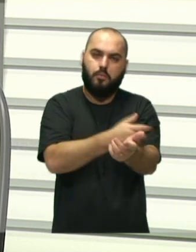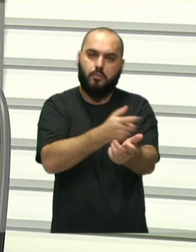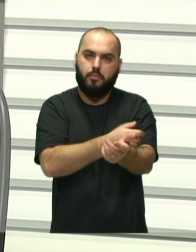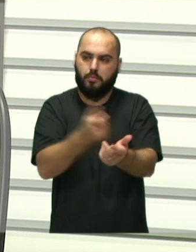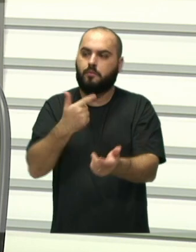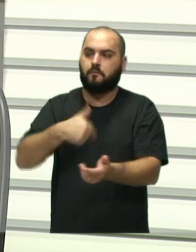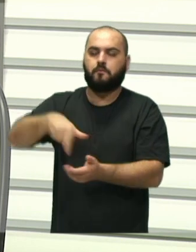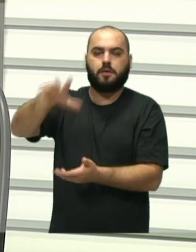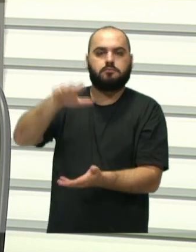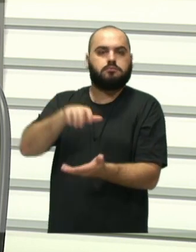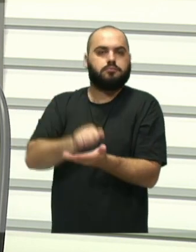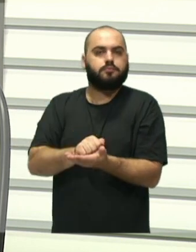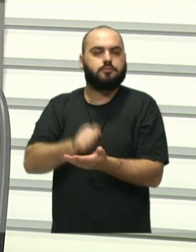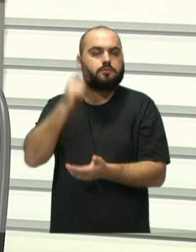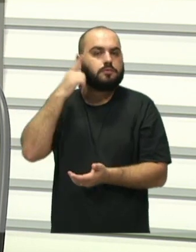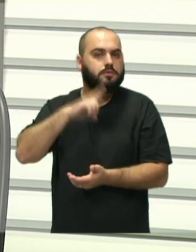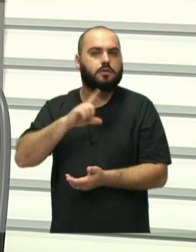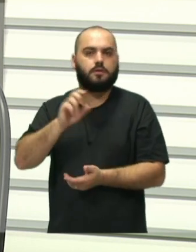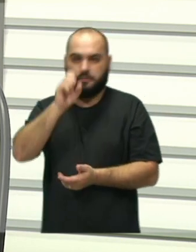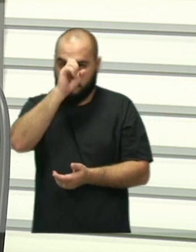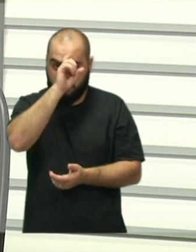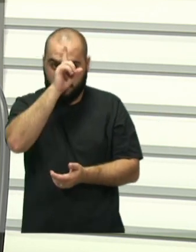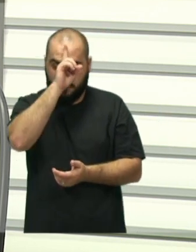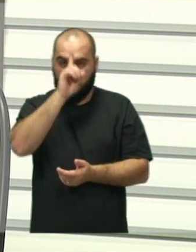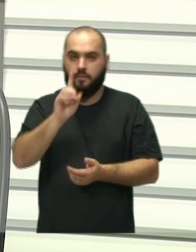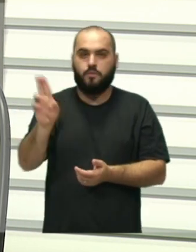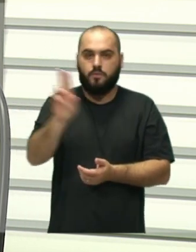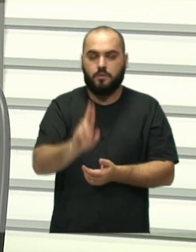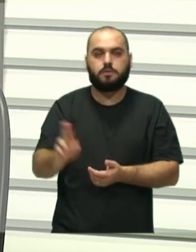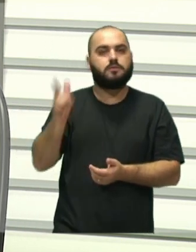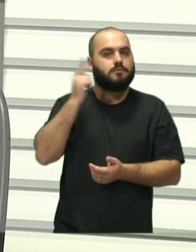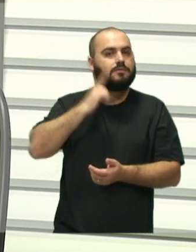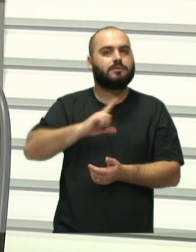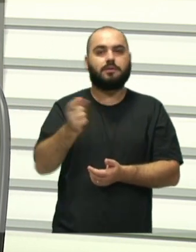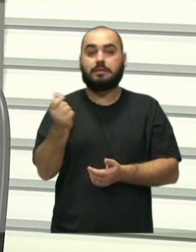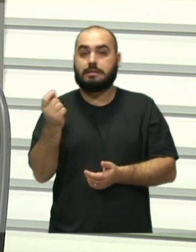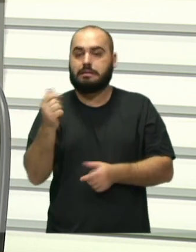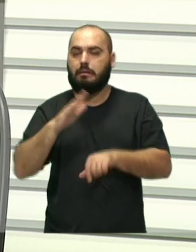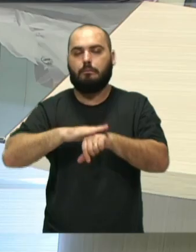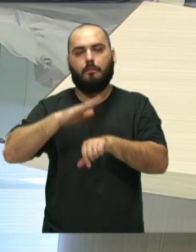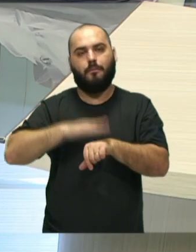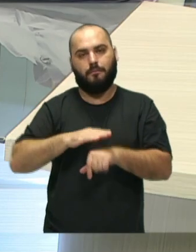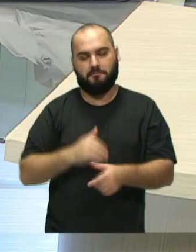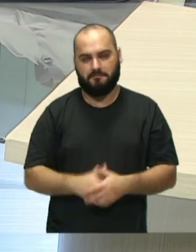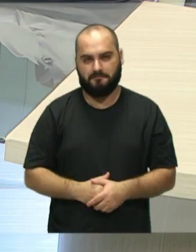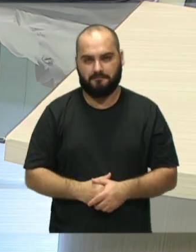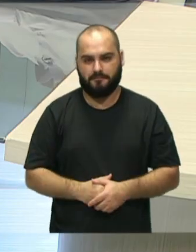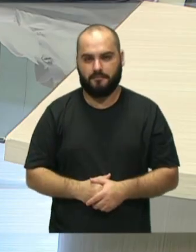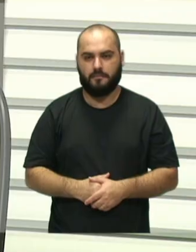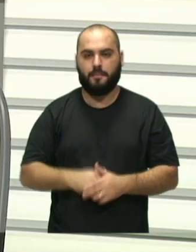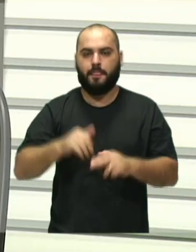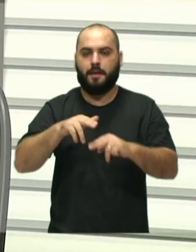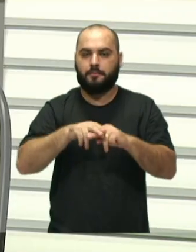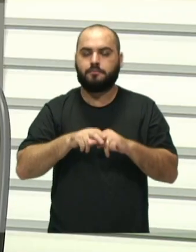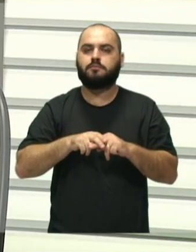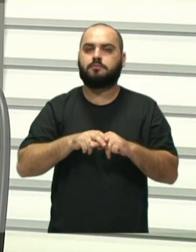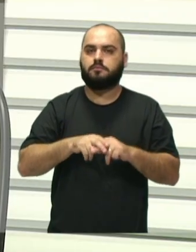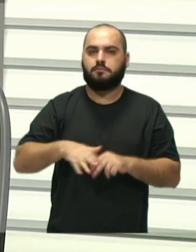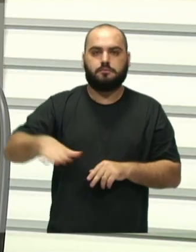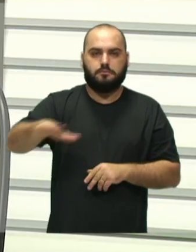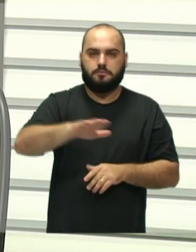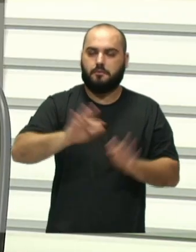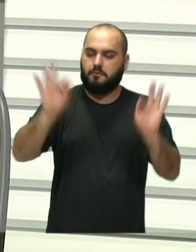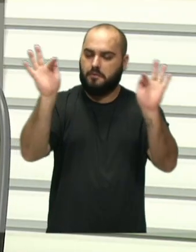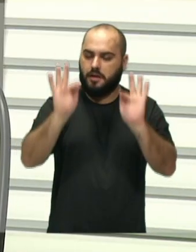vão poder ser credenciado e dessa forma o hospital vai poder ter recurso Então pessoal tá muito feliz tanto